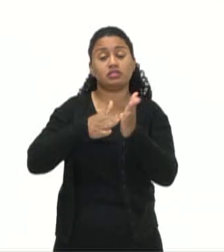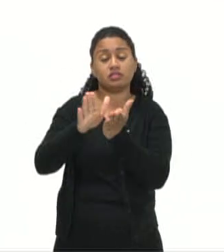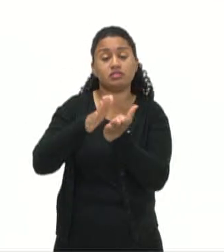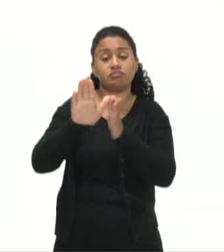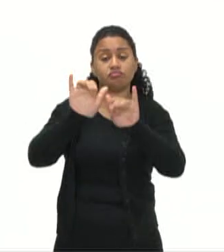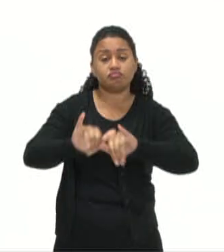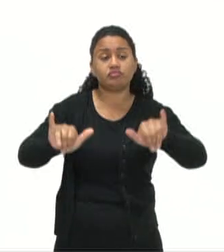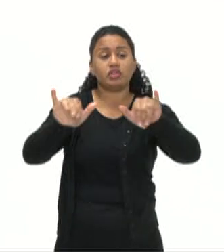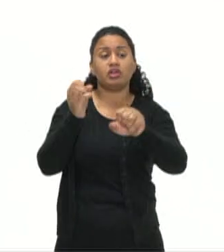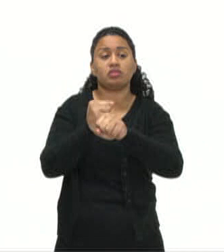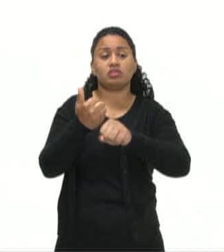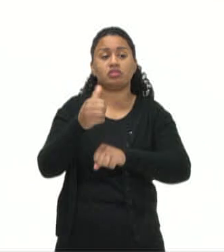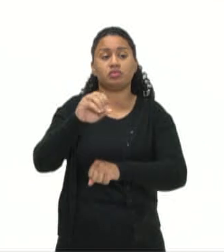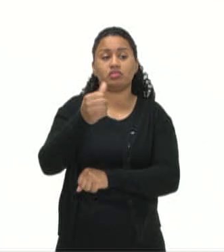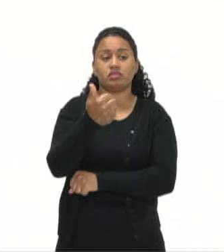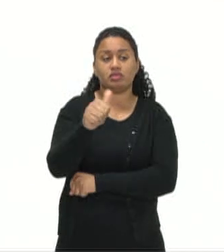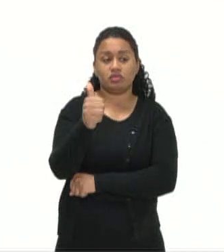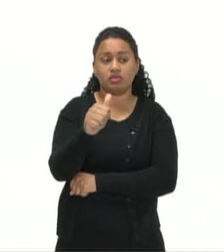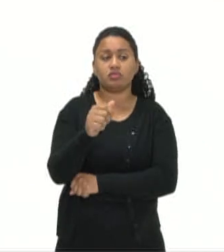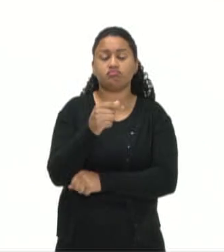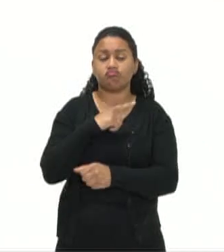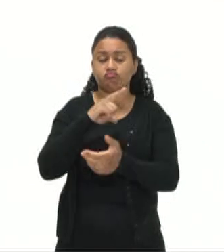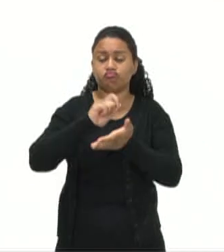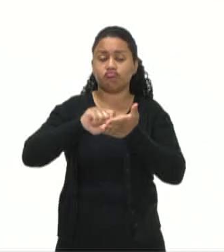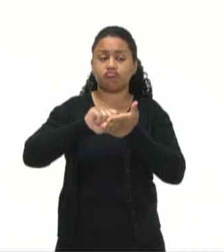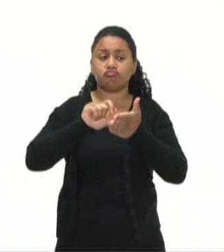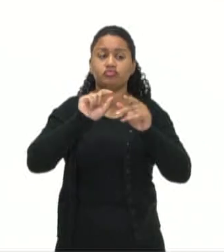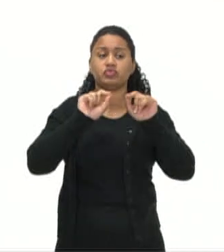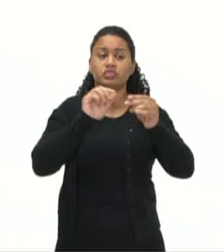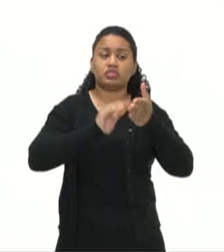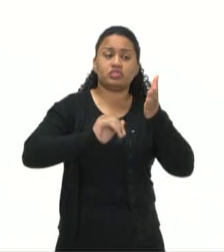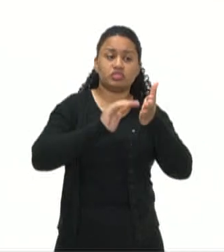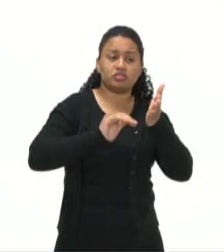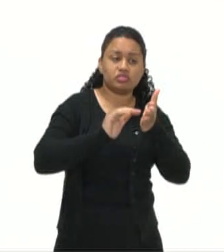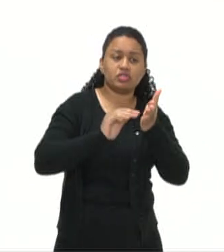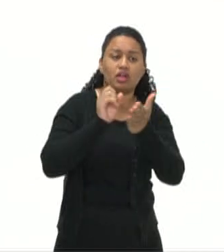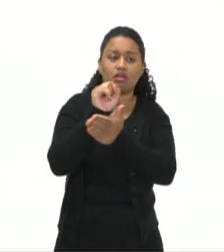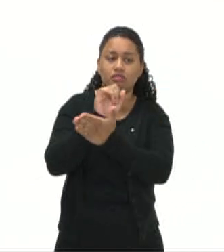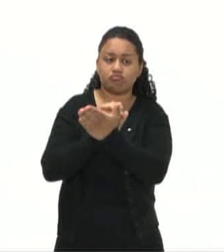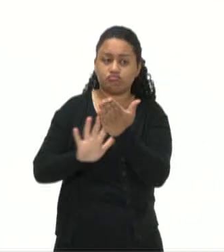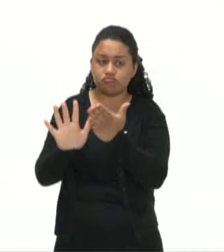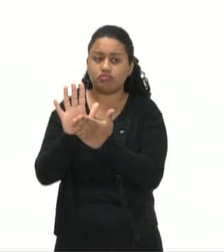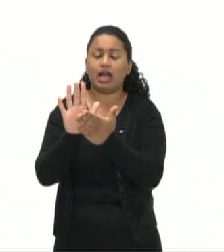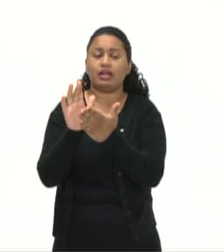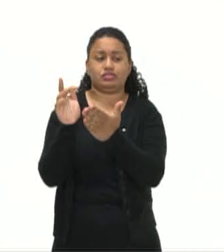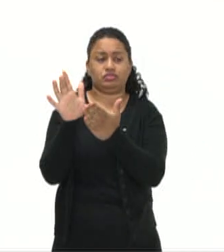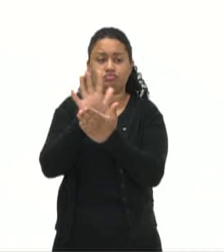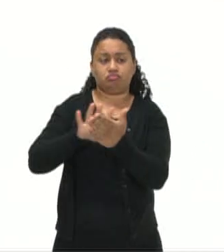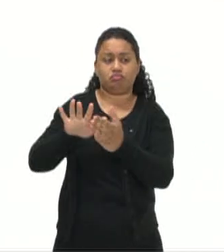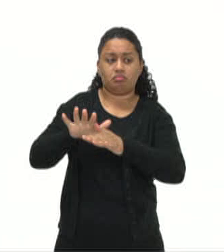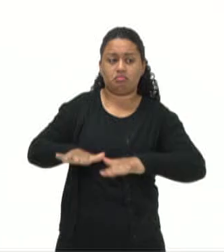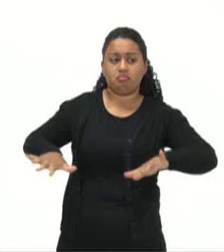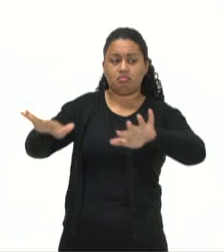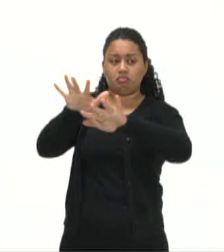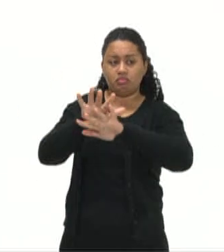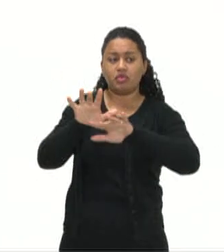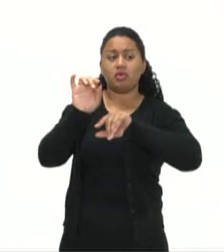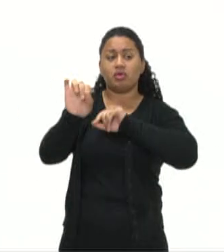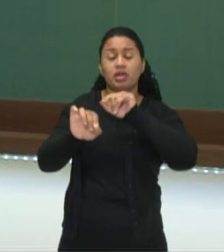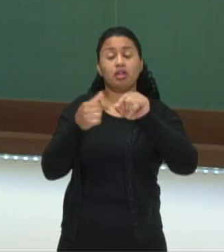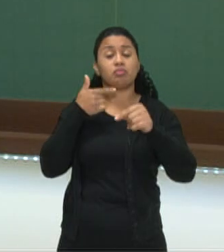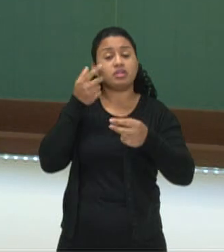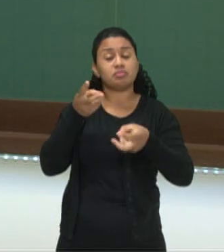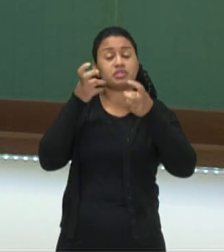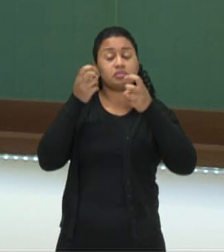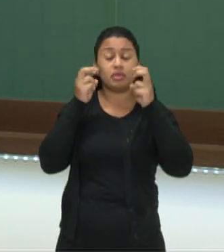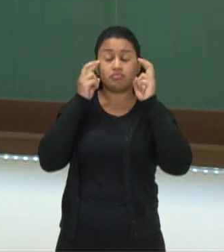eliminação do figurativo traz o espaço para representar o significado oculto das coisas. Ele começa a ver que a intuição é muito mais importante que a figura.